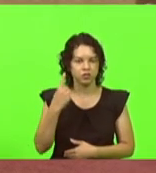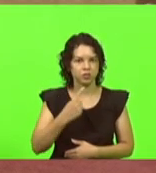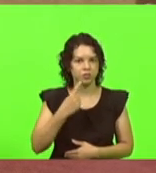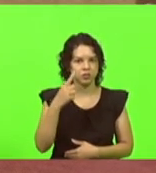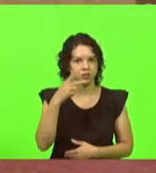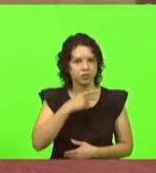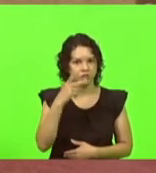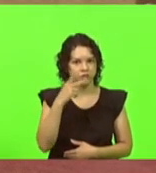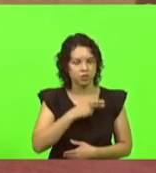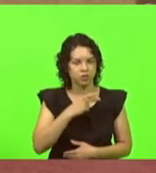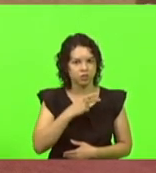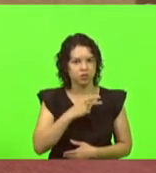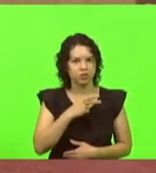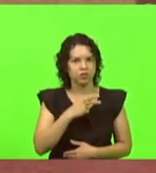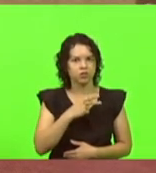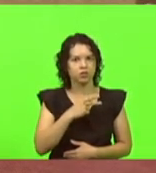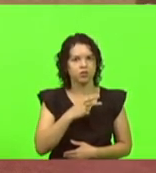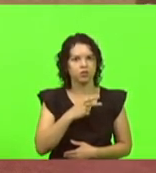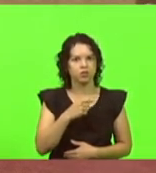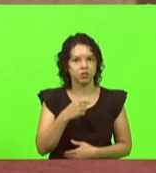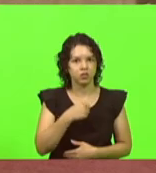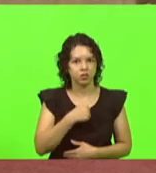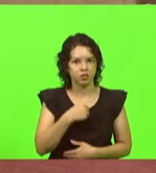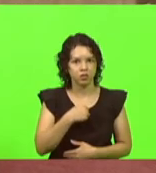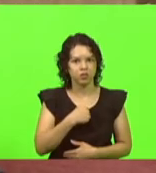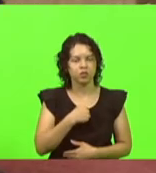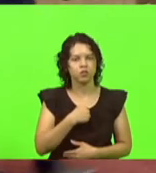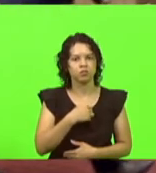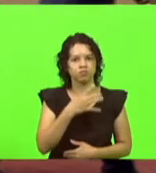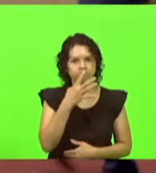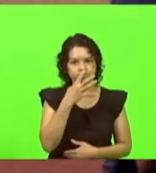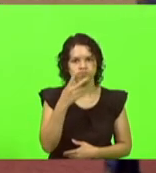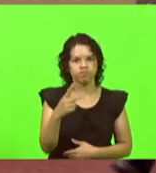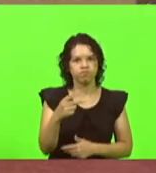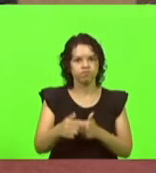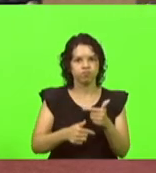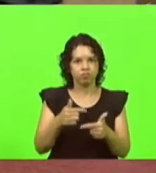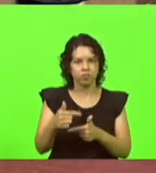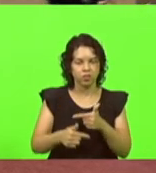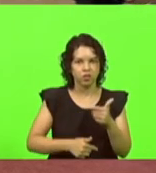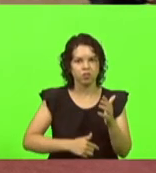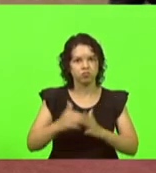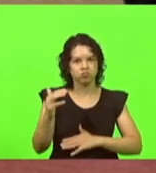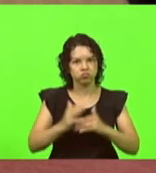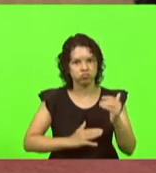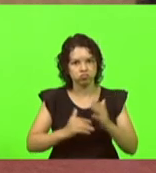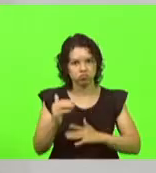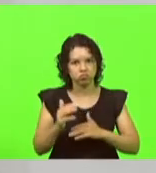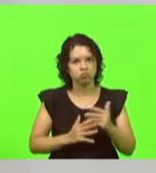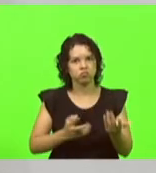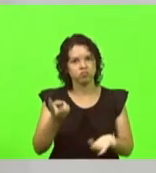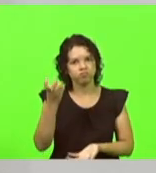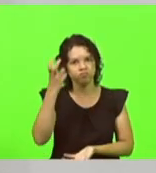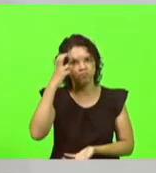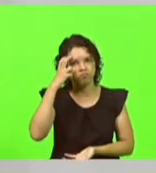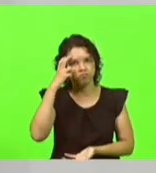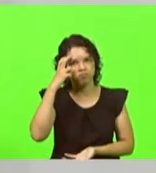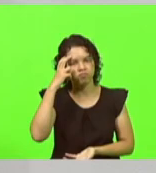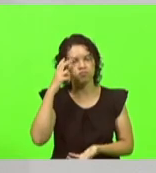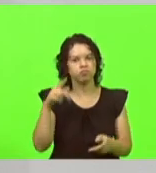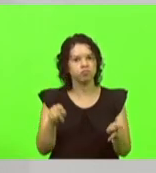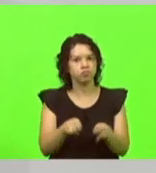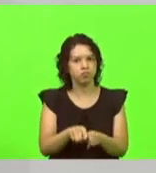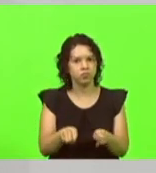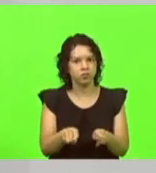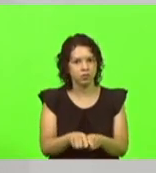Nunes. Precisarei muito do seu trabalho, da sua competência e do seu saber. Também